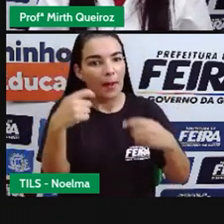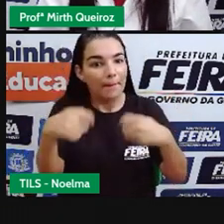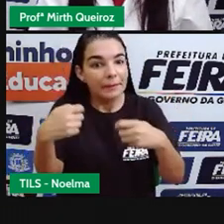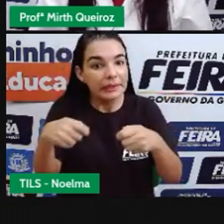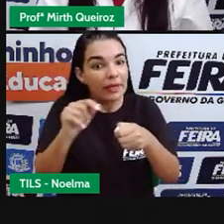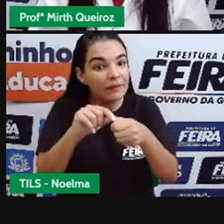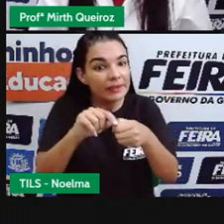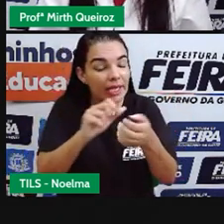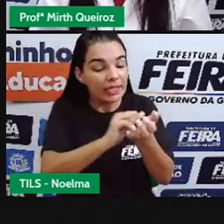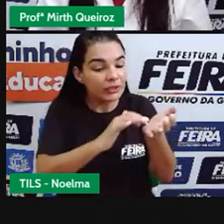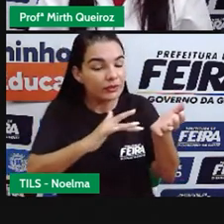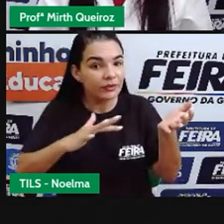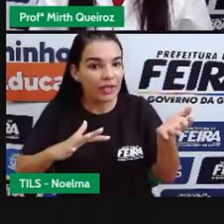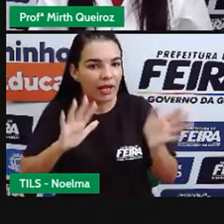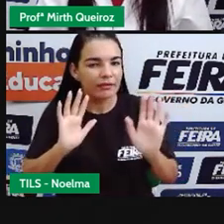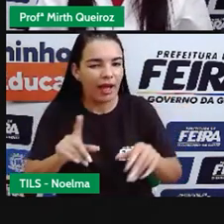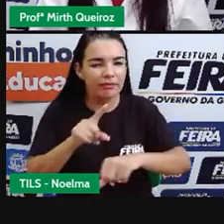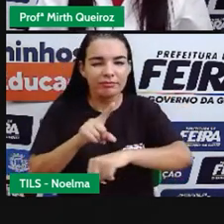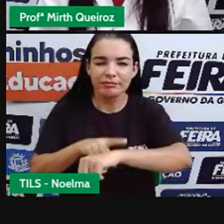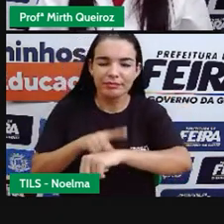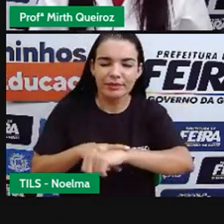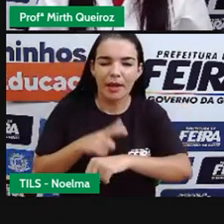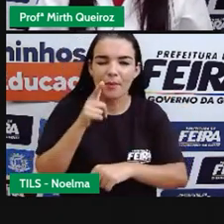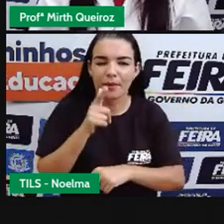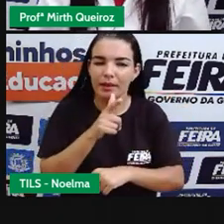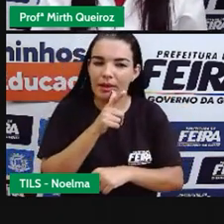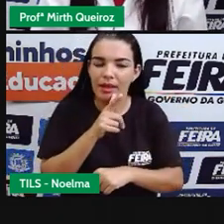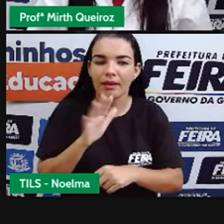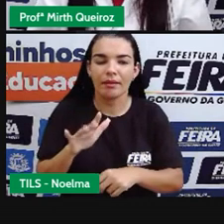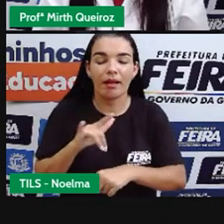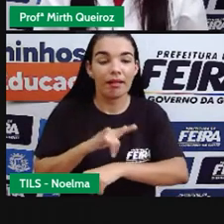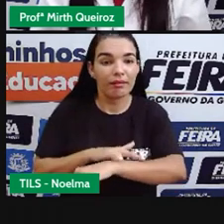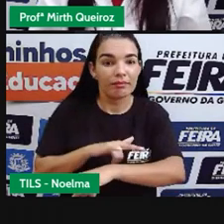atividade, aproveitem esse tempinho já para ir ao banheiro, tomar água, fazer aquele lanchinho e daqui a